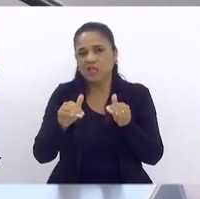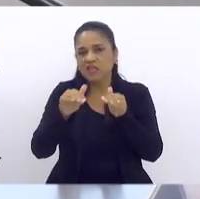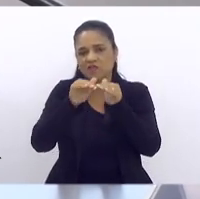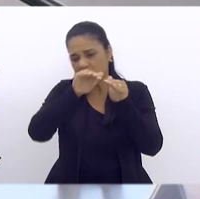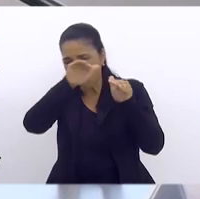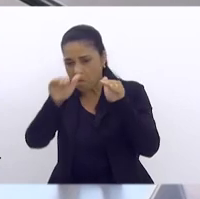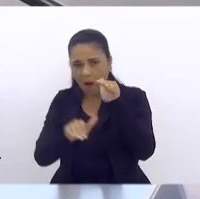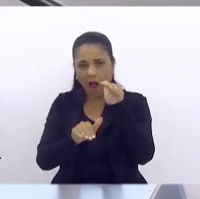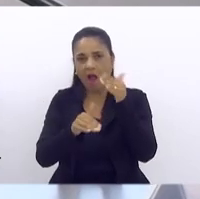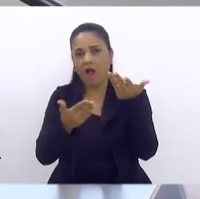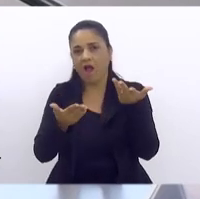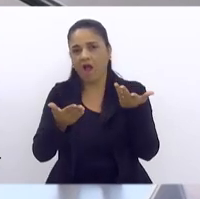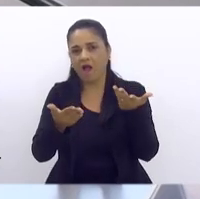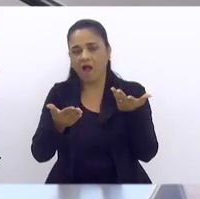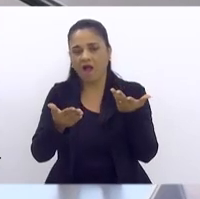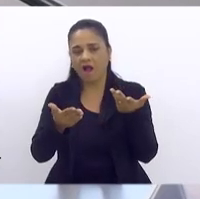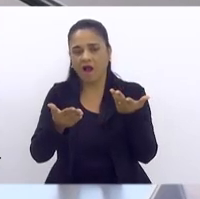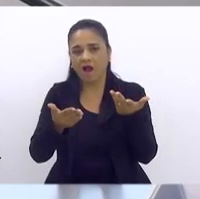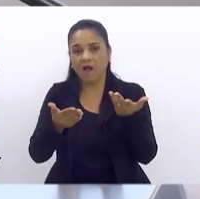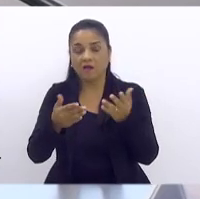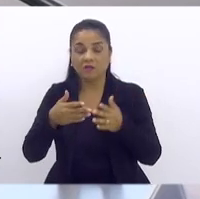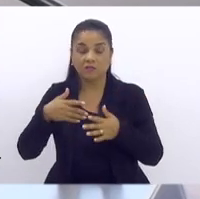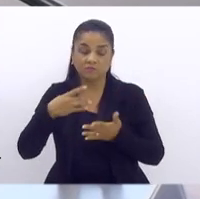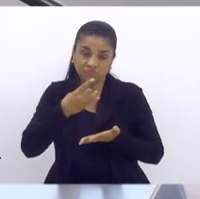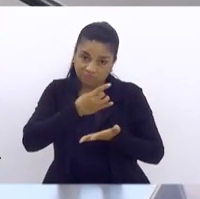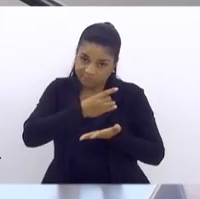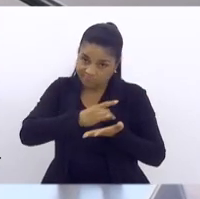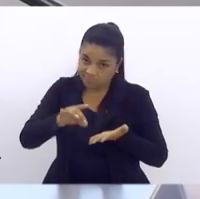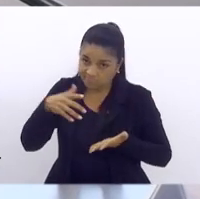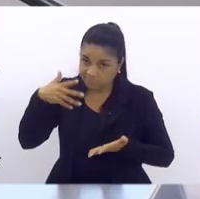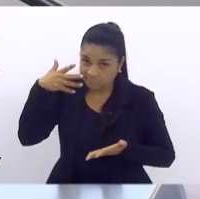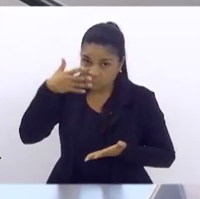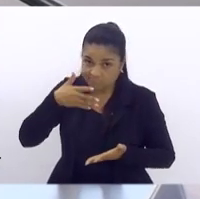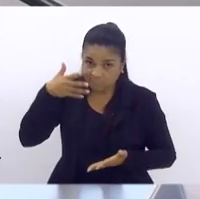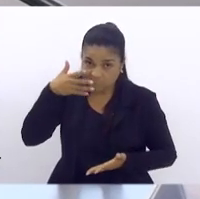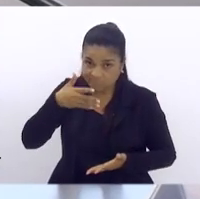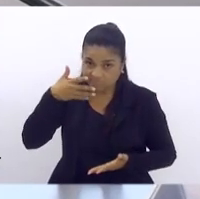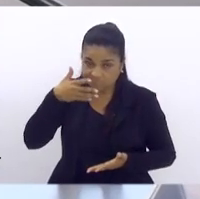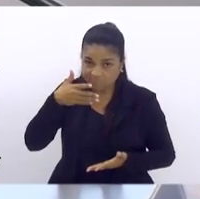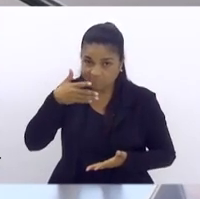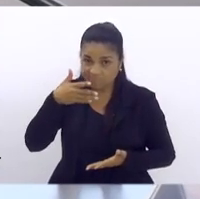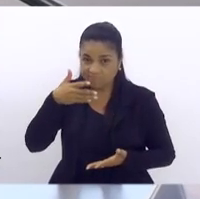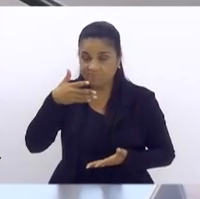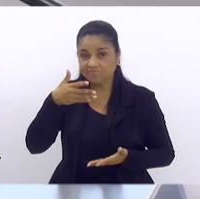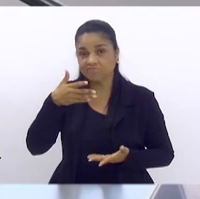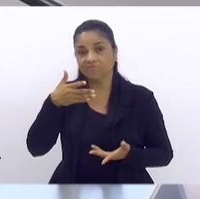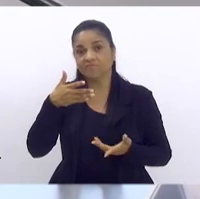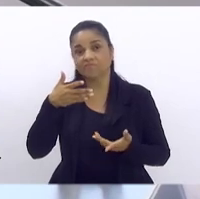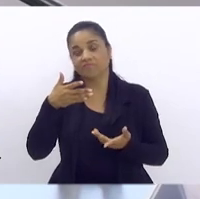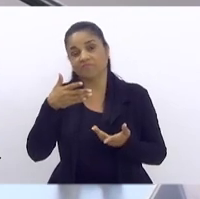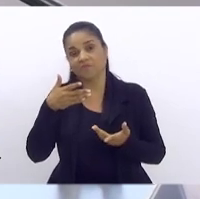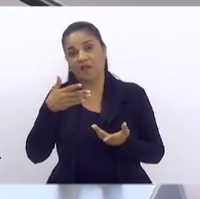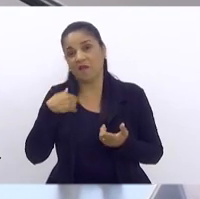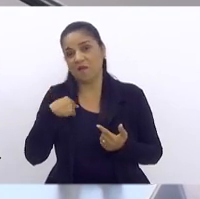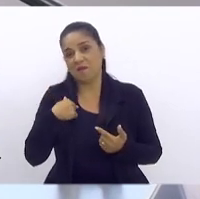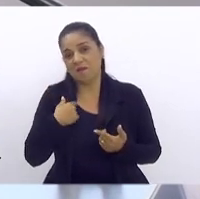é, evidentemente, um discurso de ódio quando ele tem que ser decapitado, tem que ser morto, enfim.